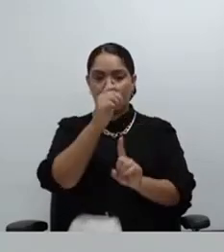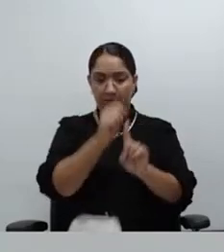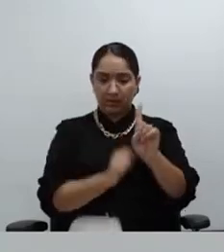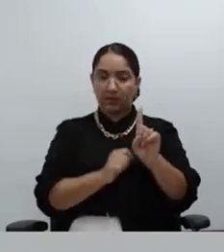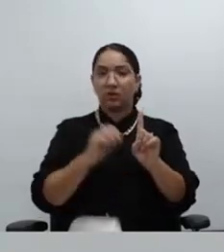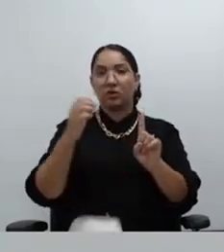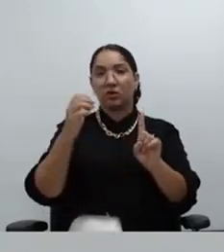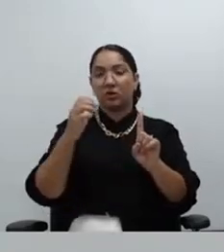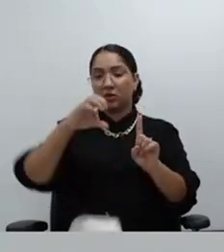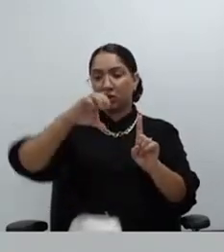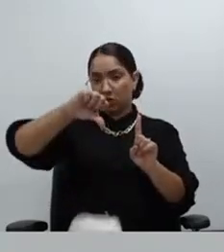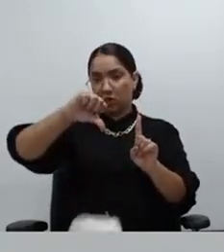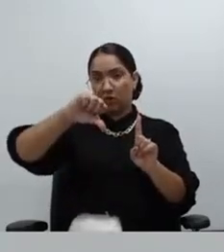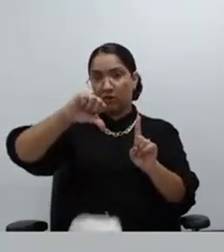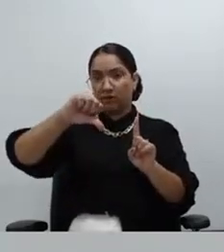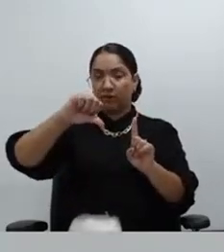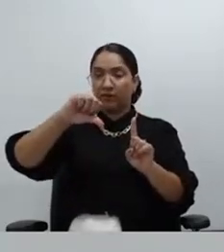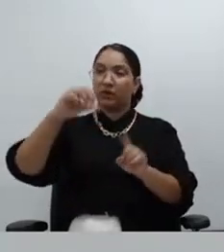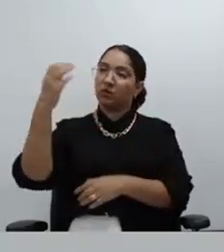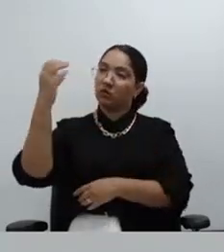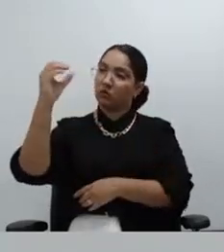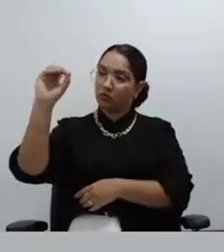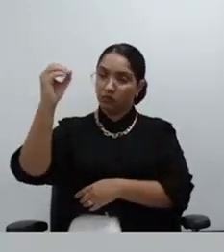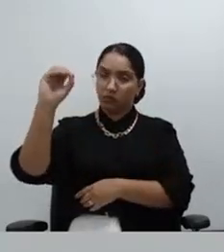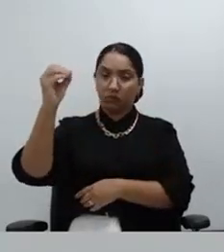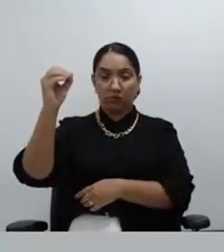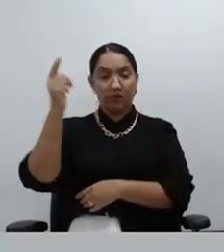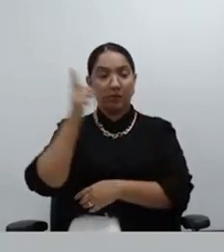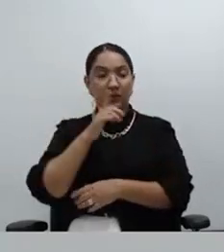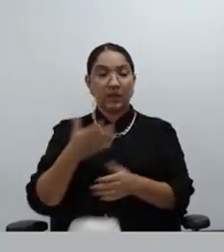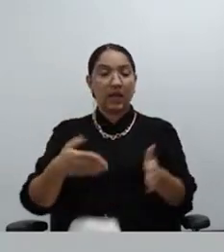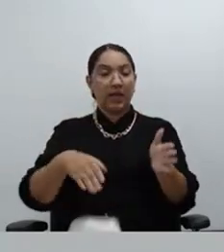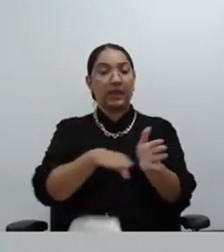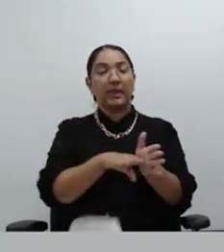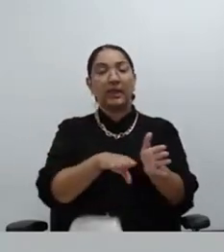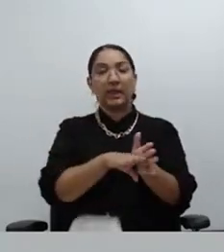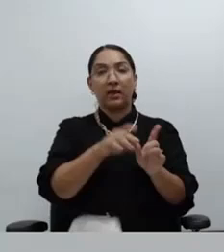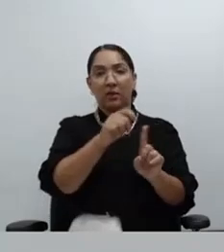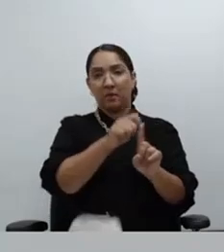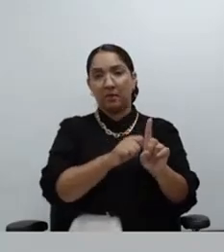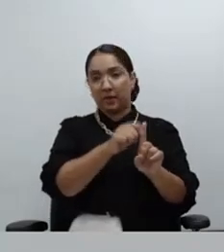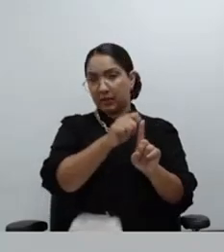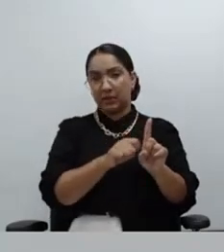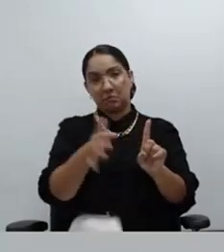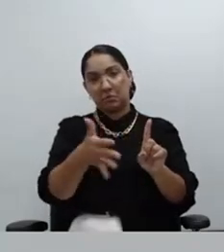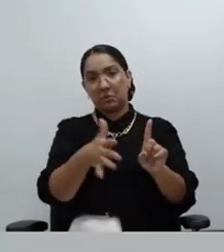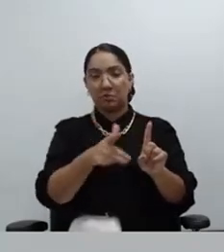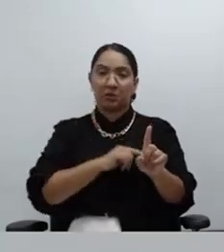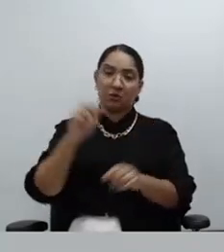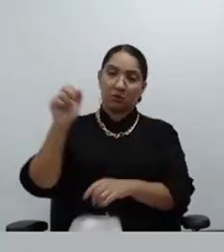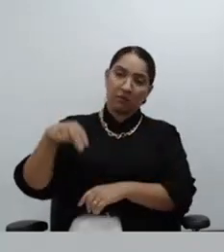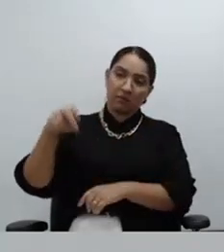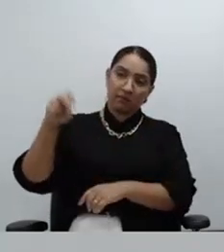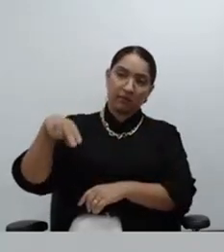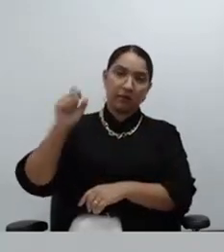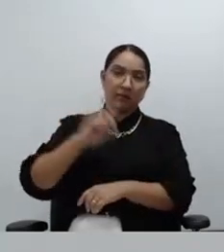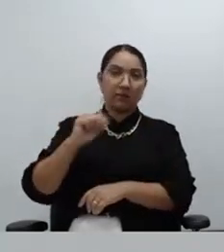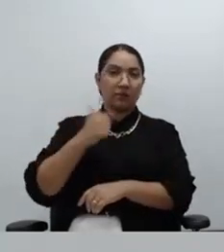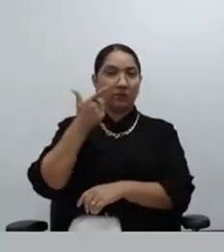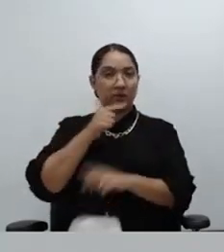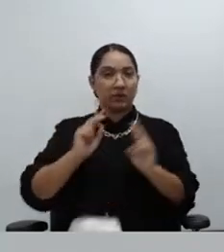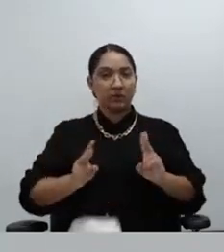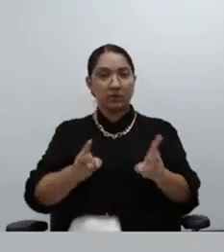dia 9/10, e possivelmente a duração durante um mês, até o início de novembro. Nós ultimaremos